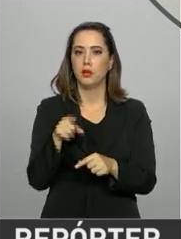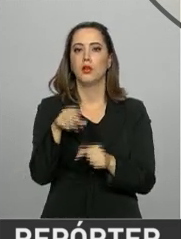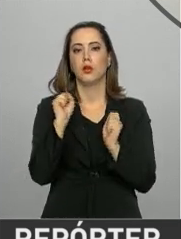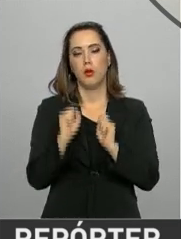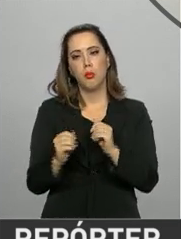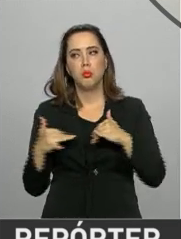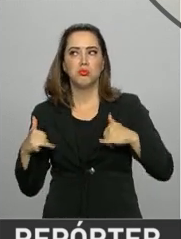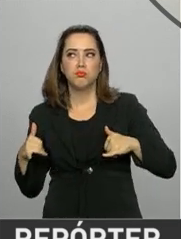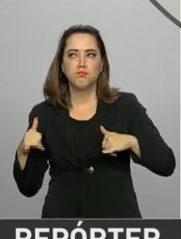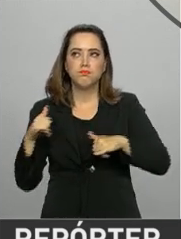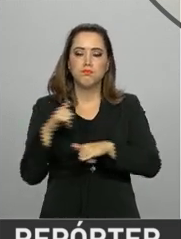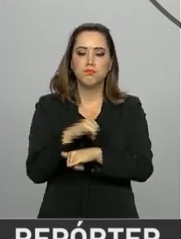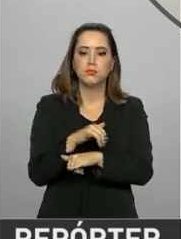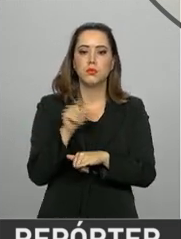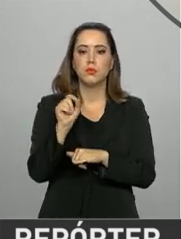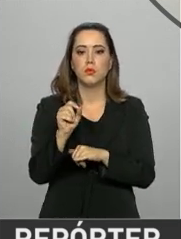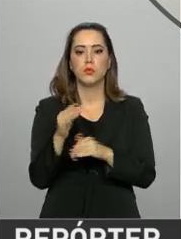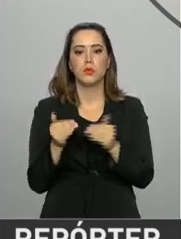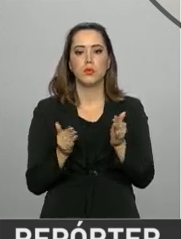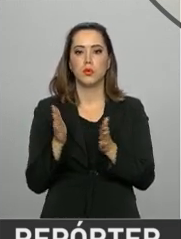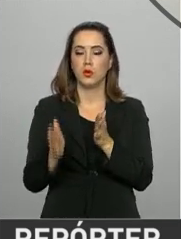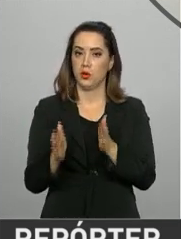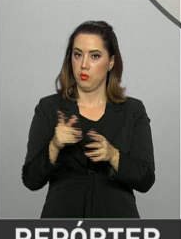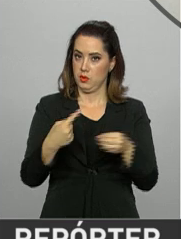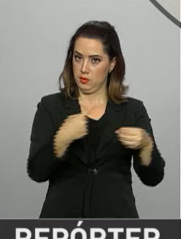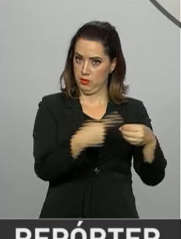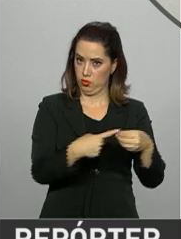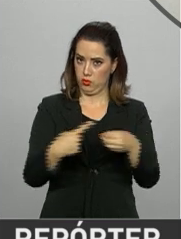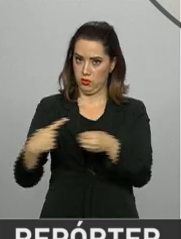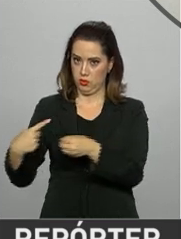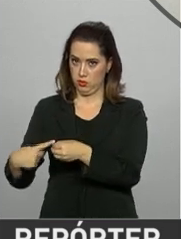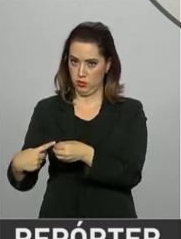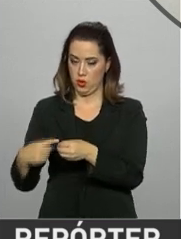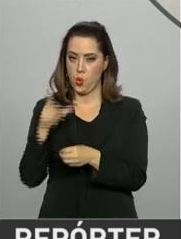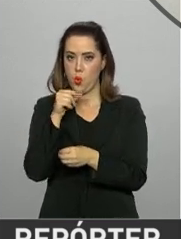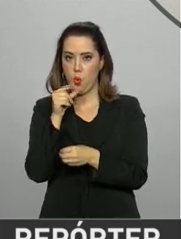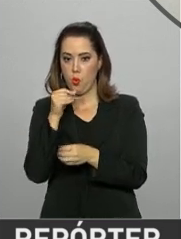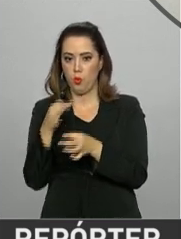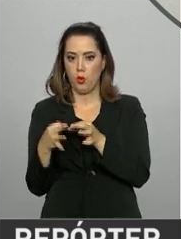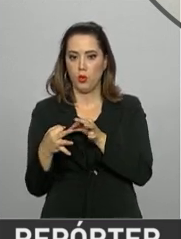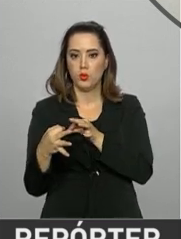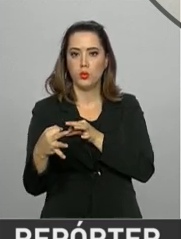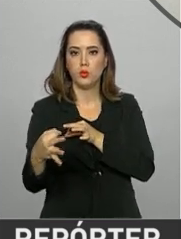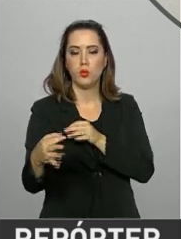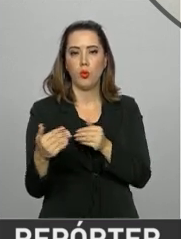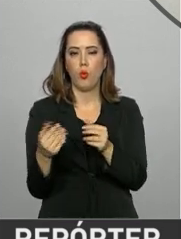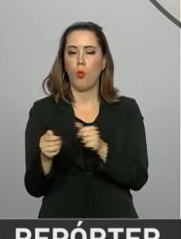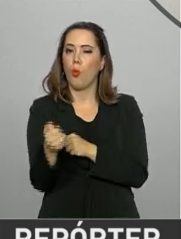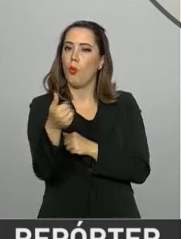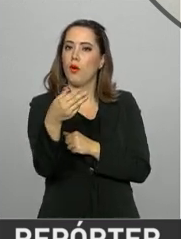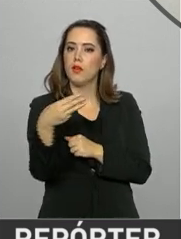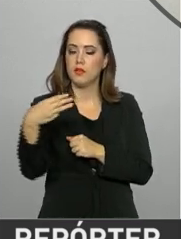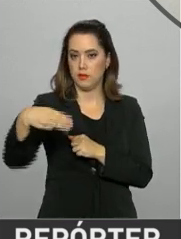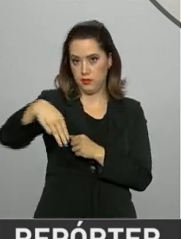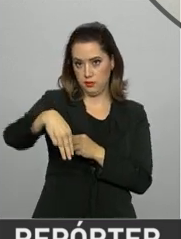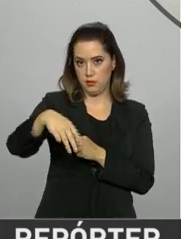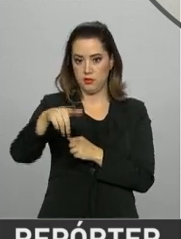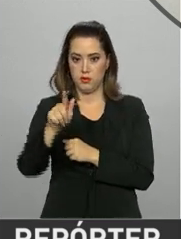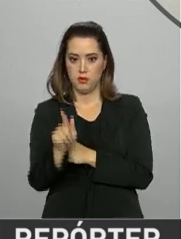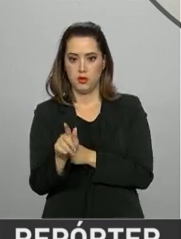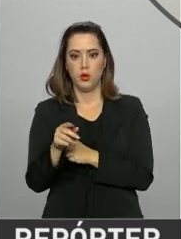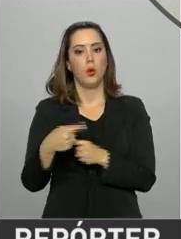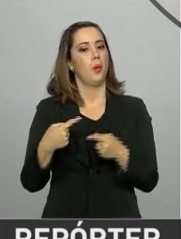reservado. Essa área vai de Angra dos Reis até Cabo Frio e do Oceano até quase a divisa com Minas Gerais. Nesses locais